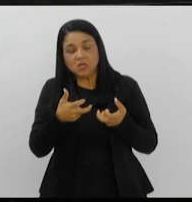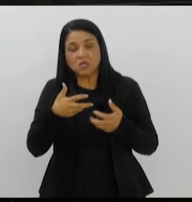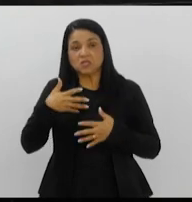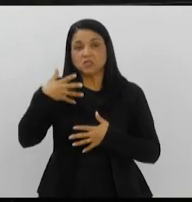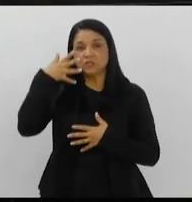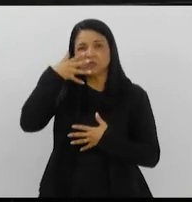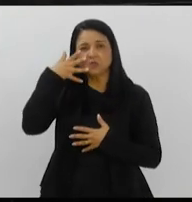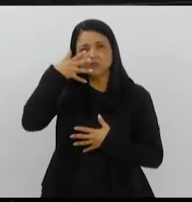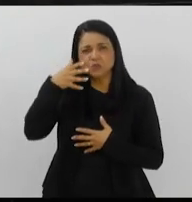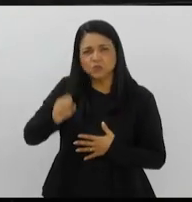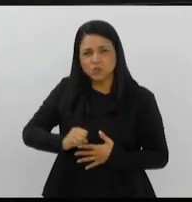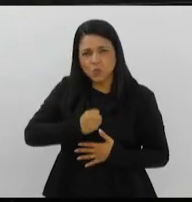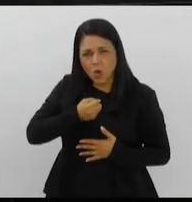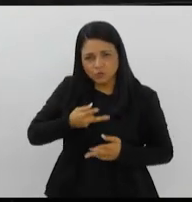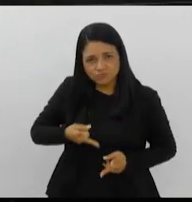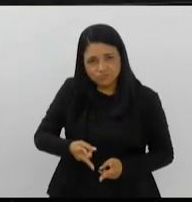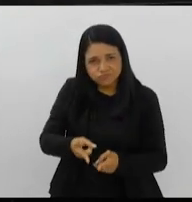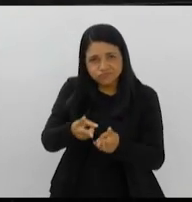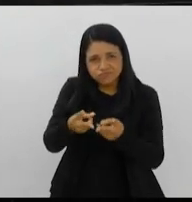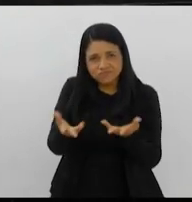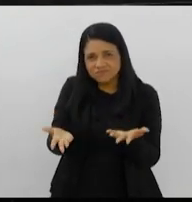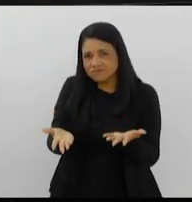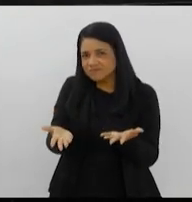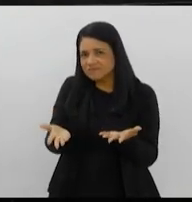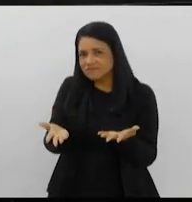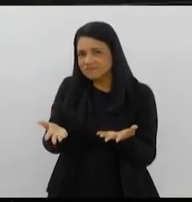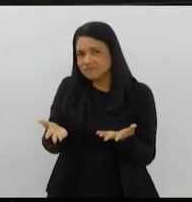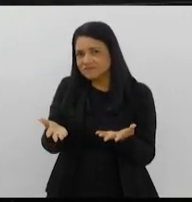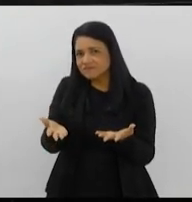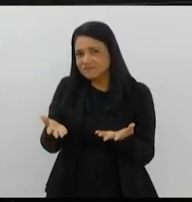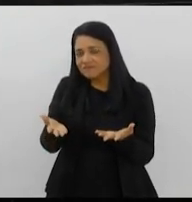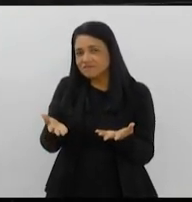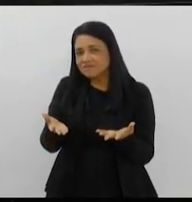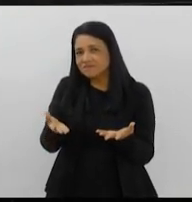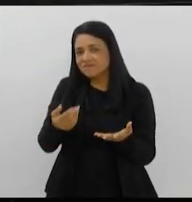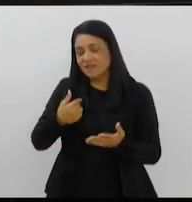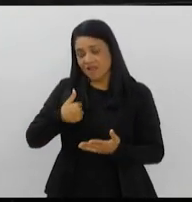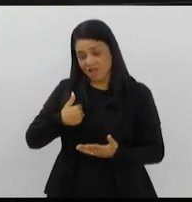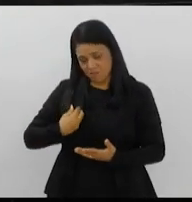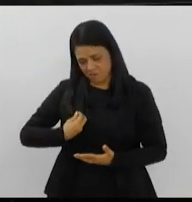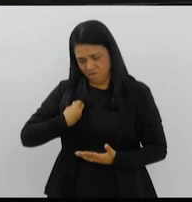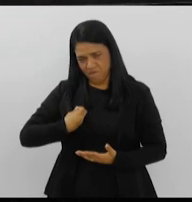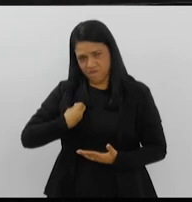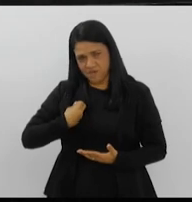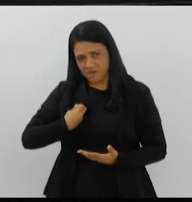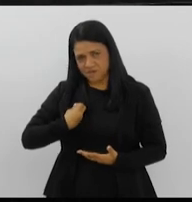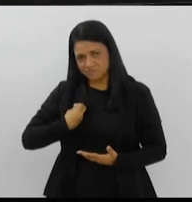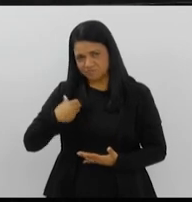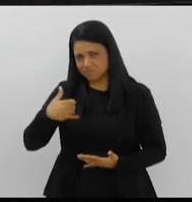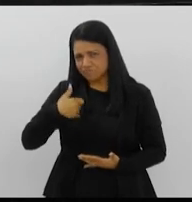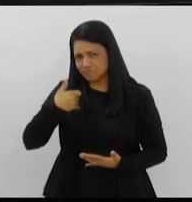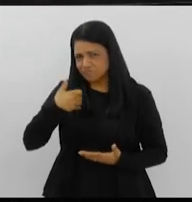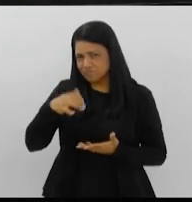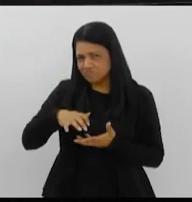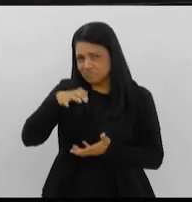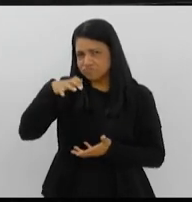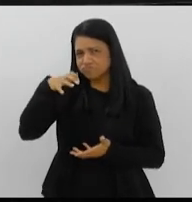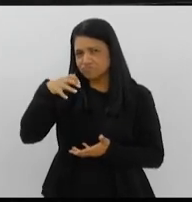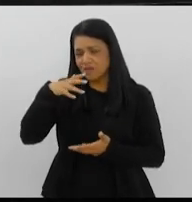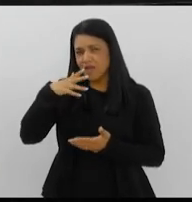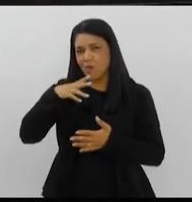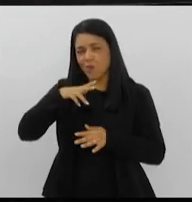ódio permanece. E a essa altura da minha vida, eu no